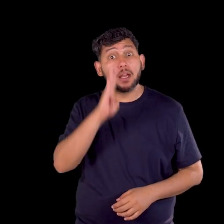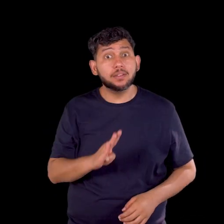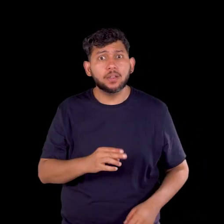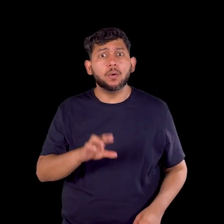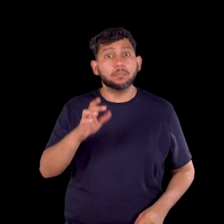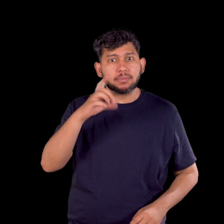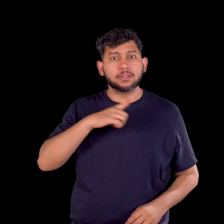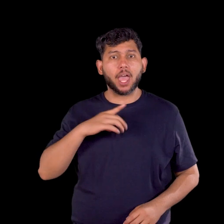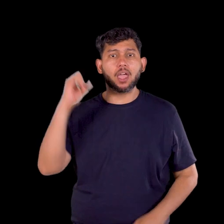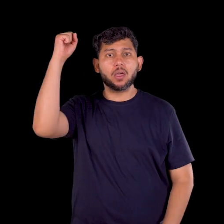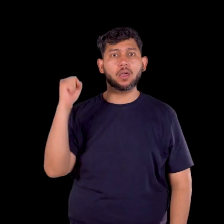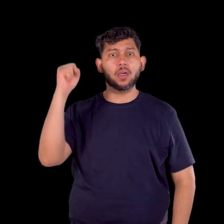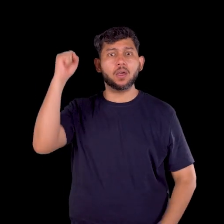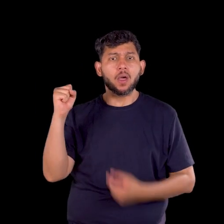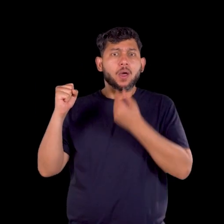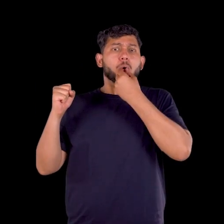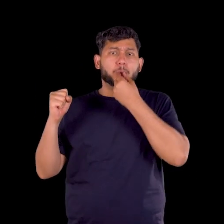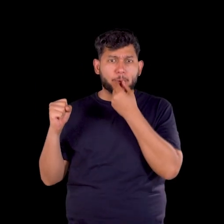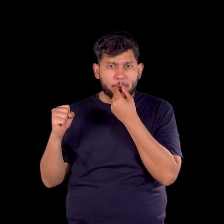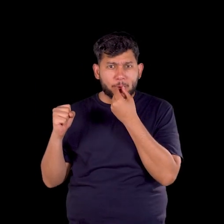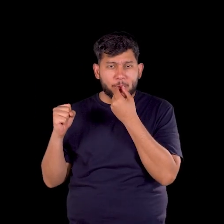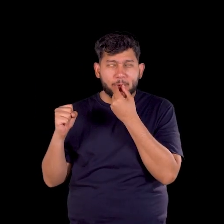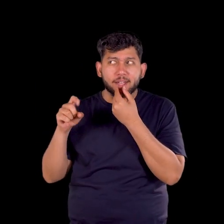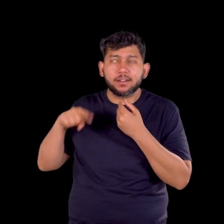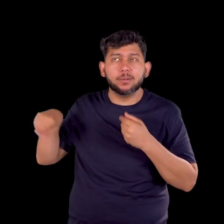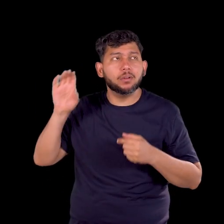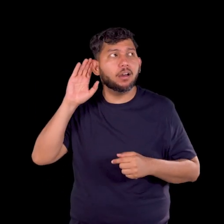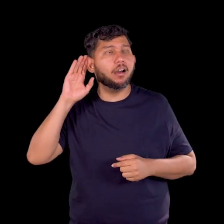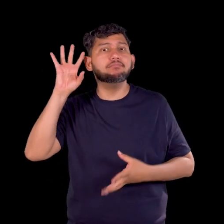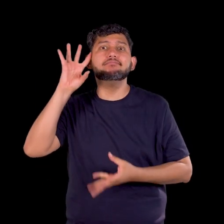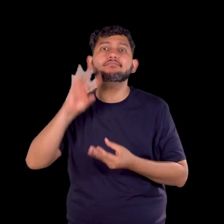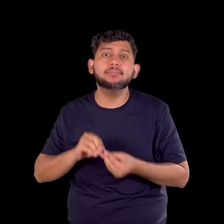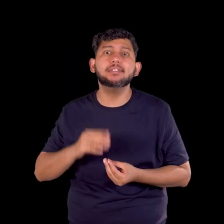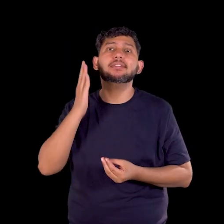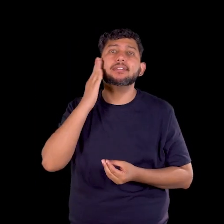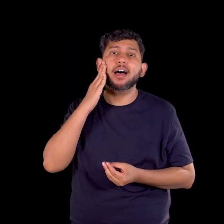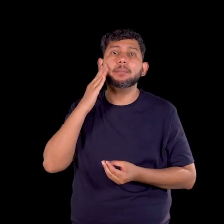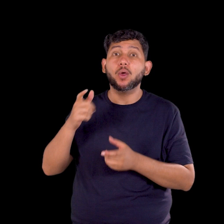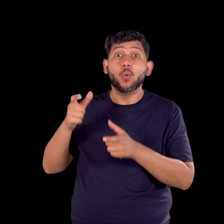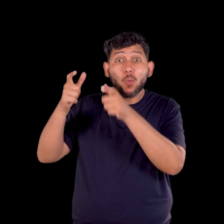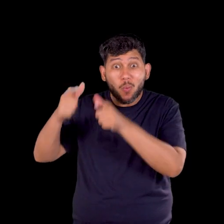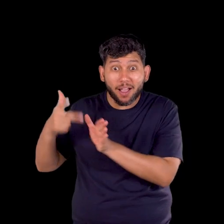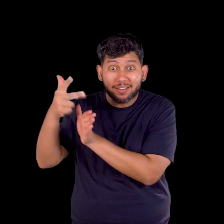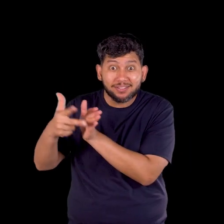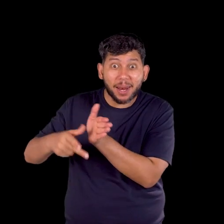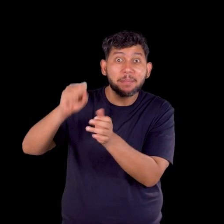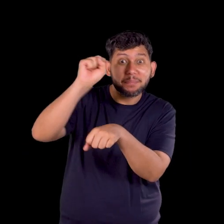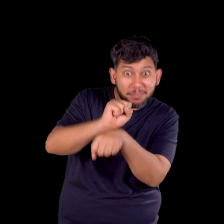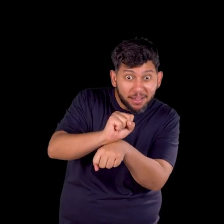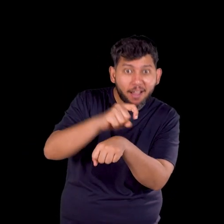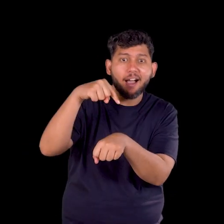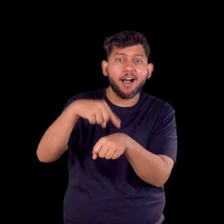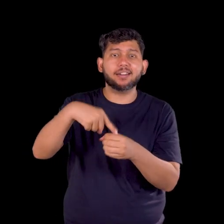trem aumentava sua importância, pois a partir das estações surgiam novas vilas e cidades. O novo meio